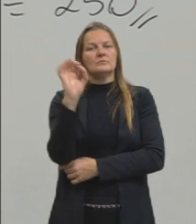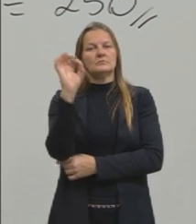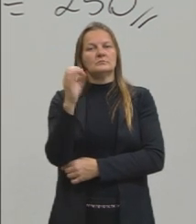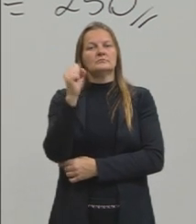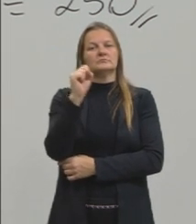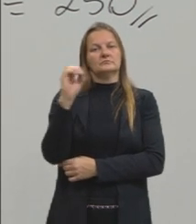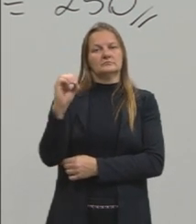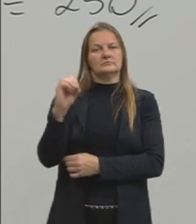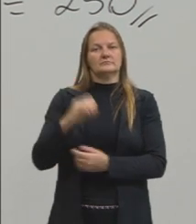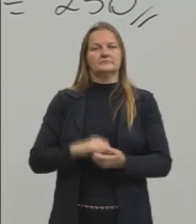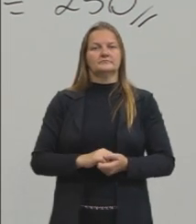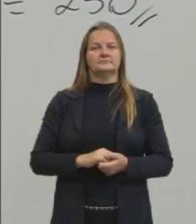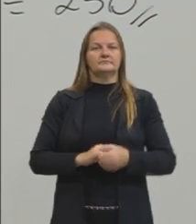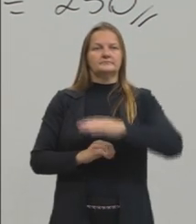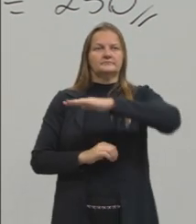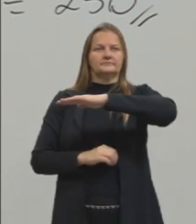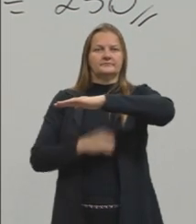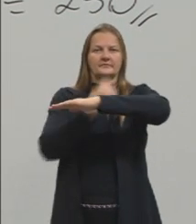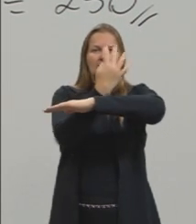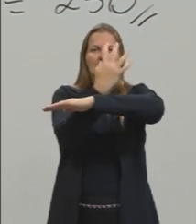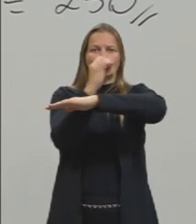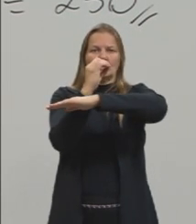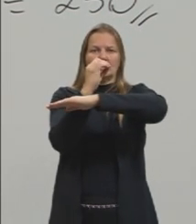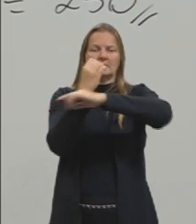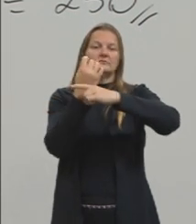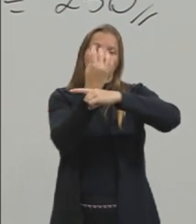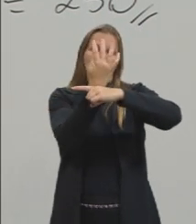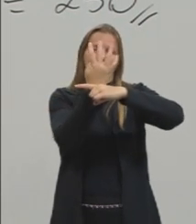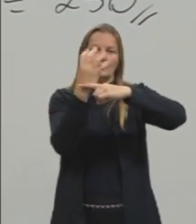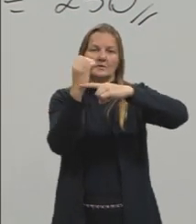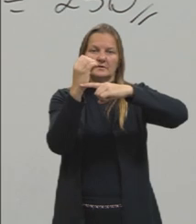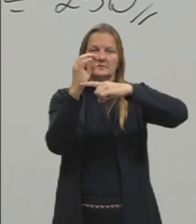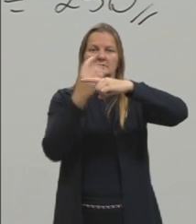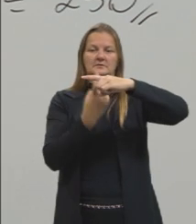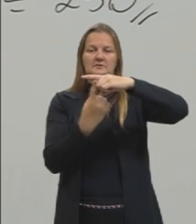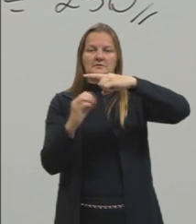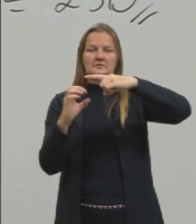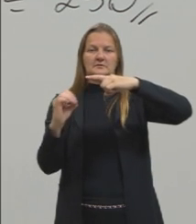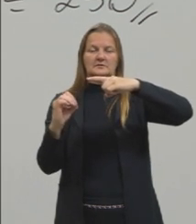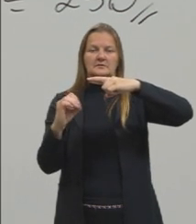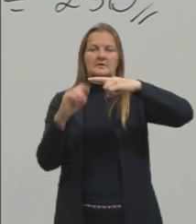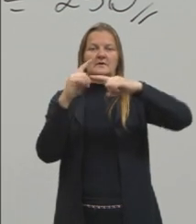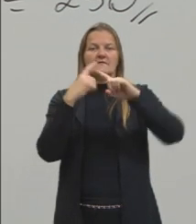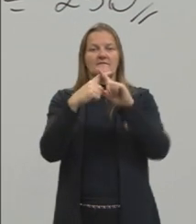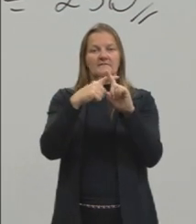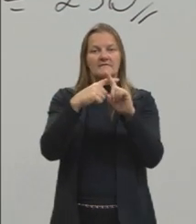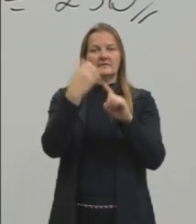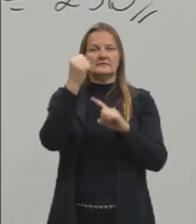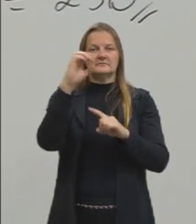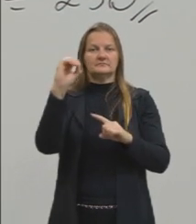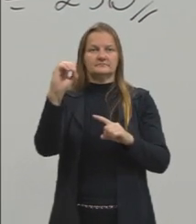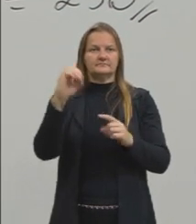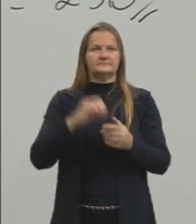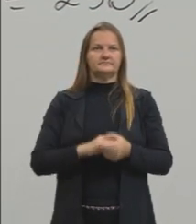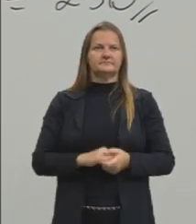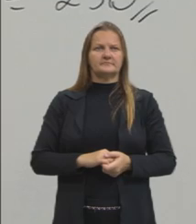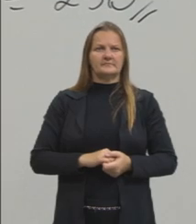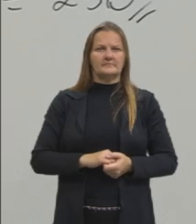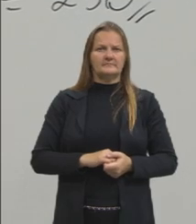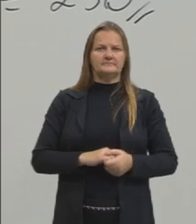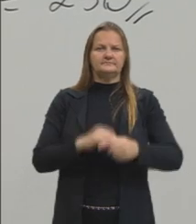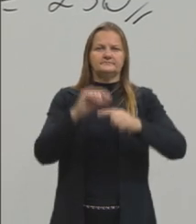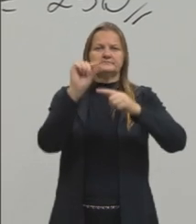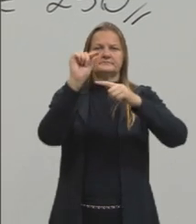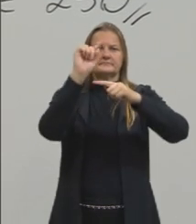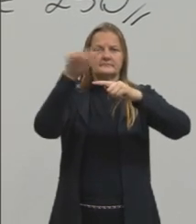faço isso 40 dividido por cento e quarenta por cento vezes 80 aqui vou